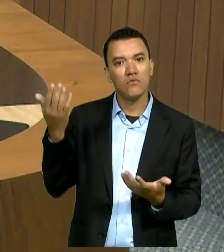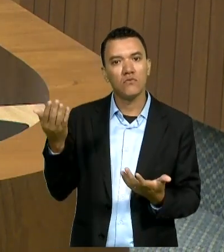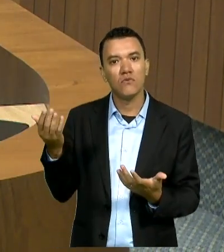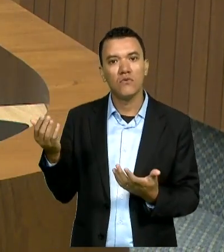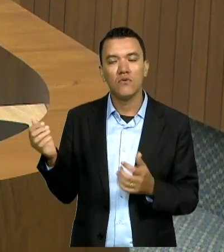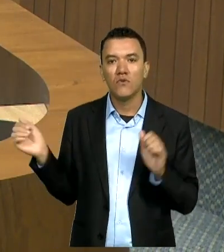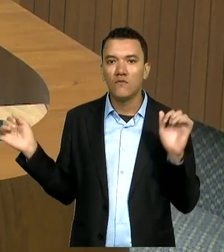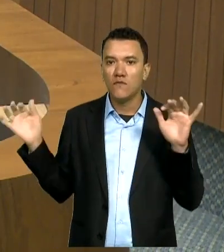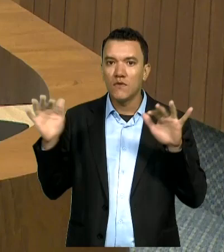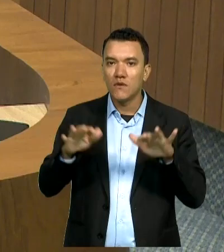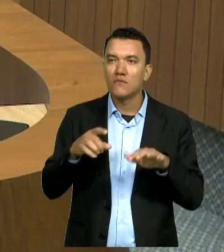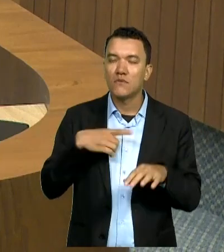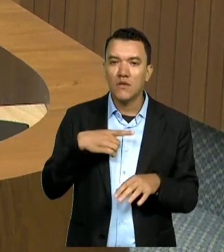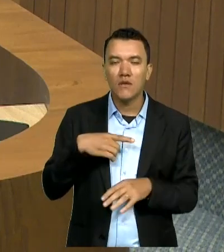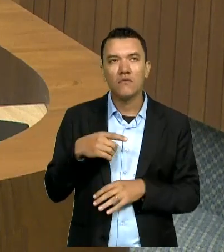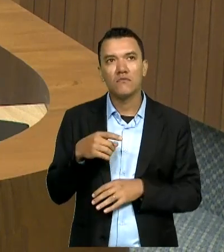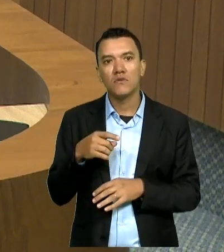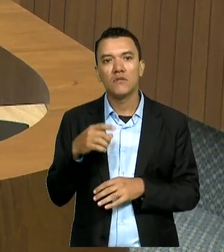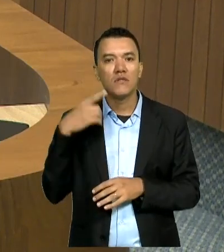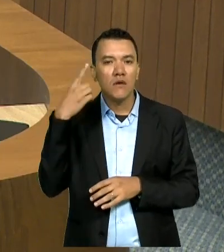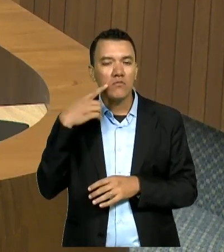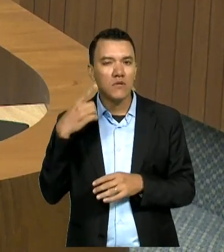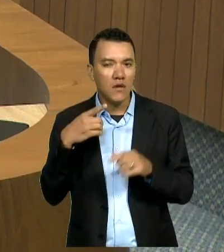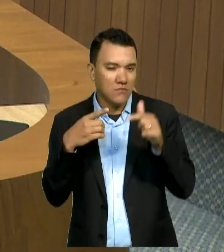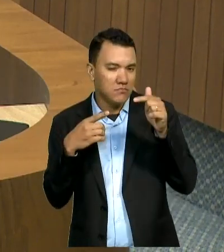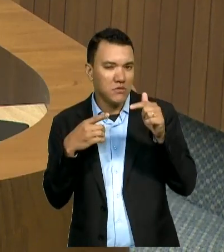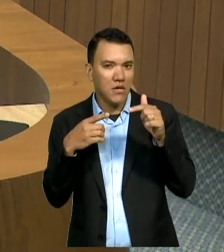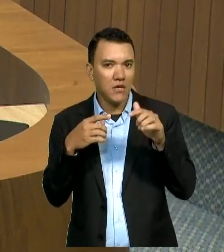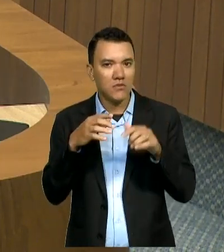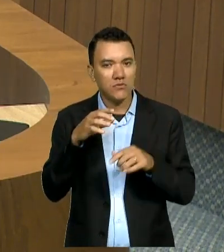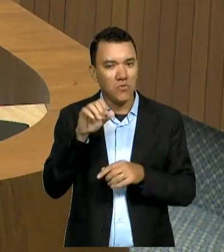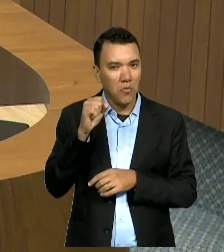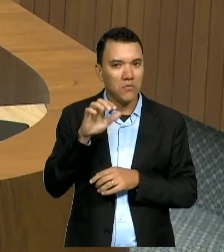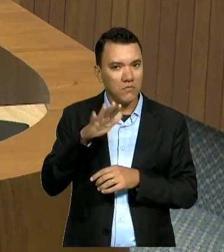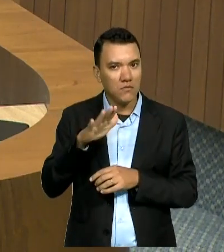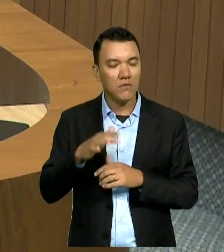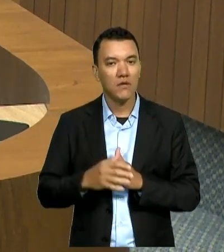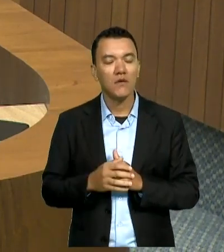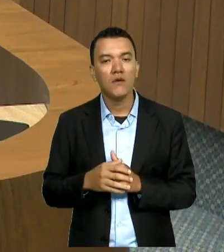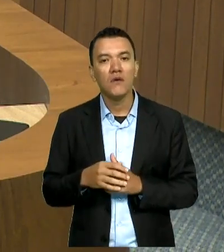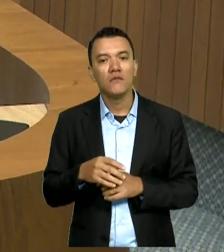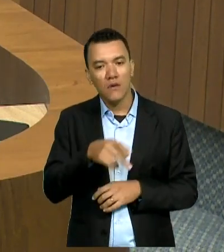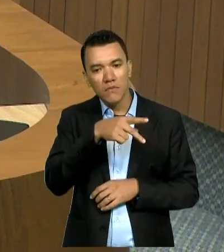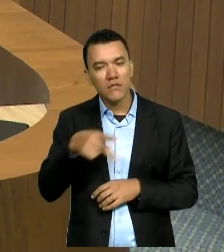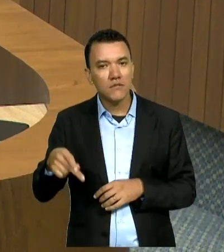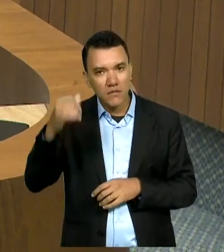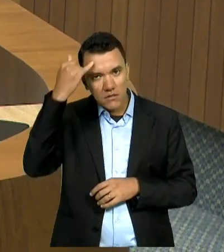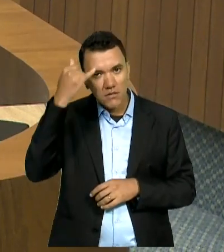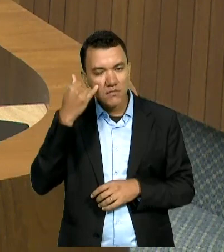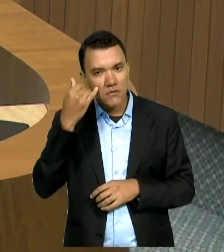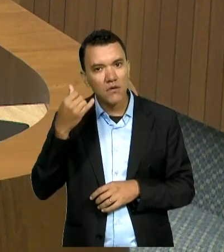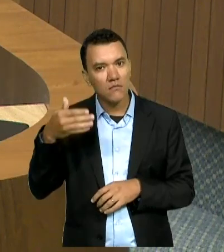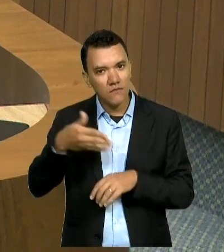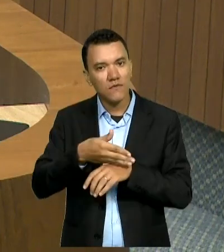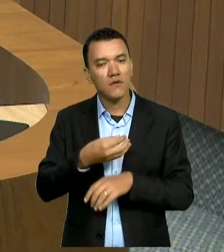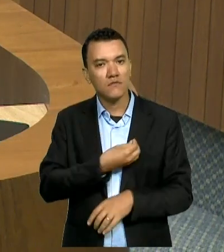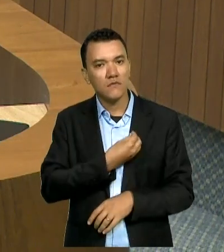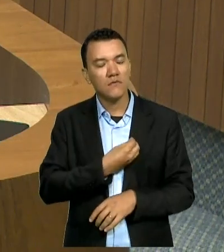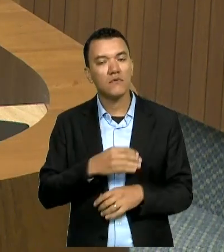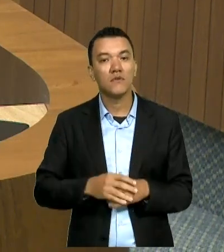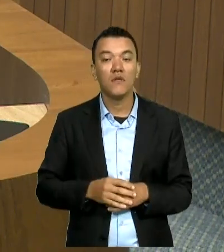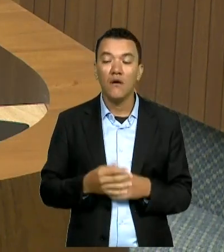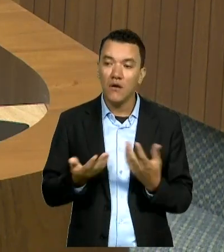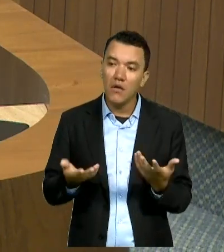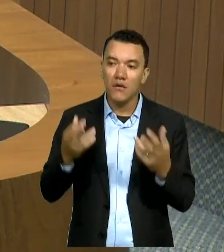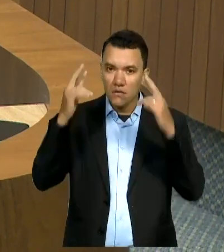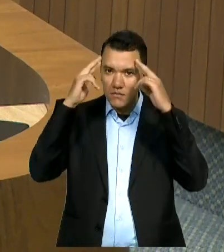7, 8 deputados que estiveram presentes, inclusive a nossa presidente Iracema. Isso mostra o respeito da nossa casa com os movimentos